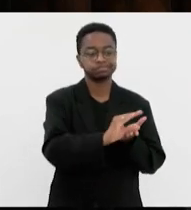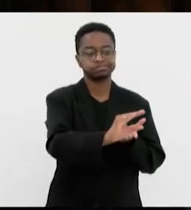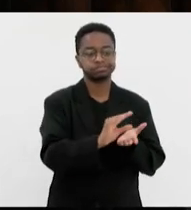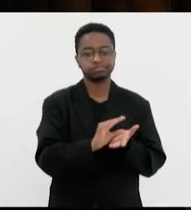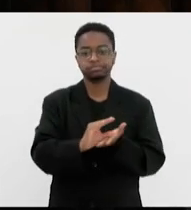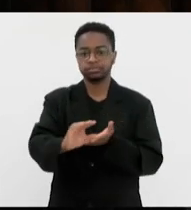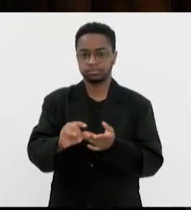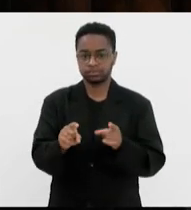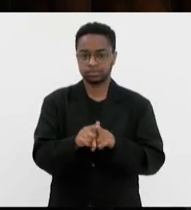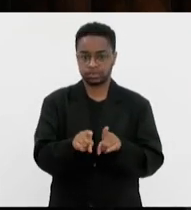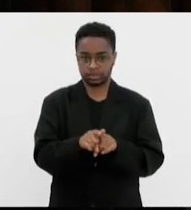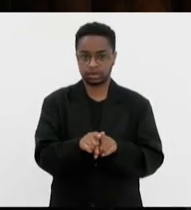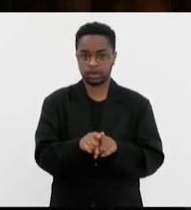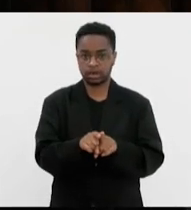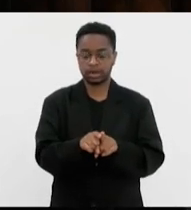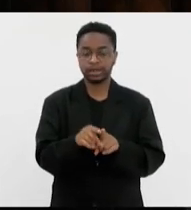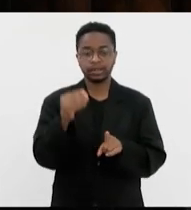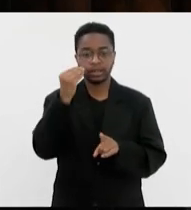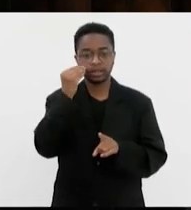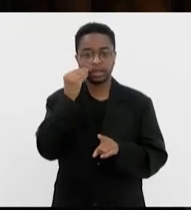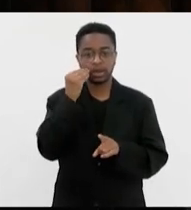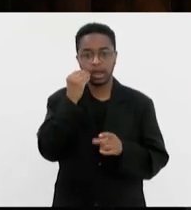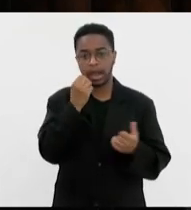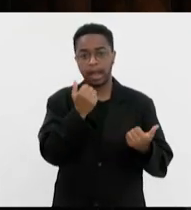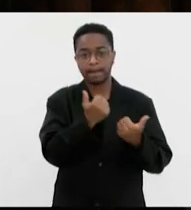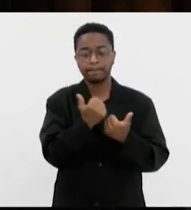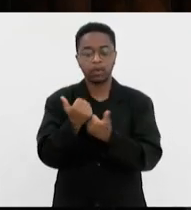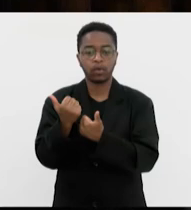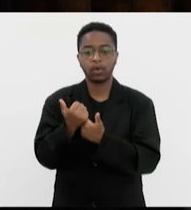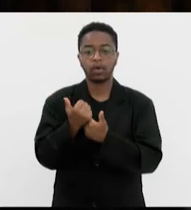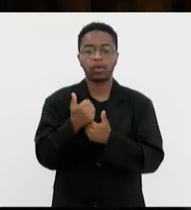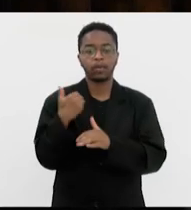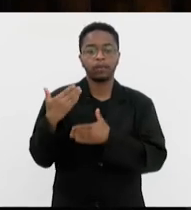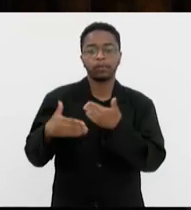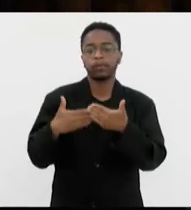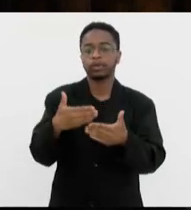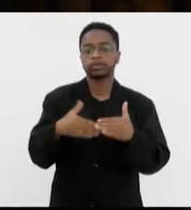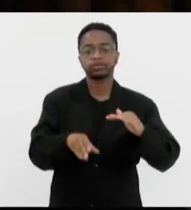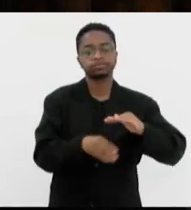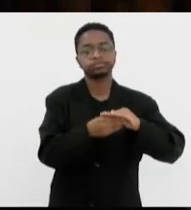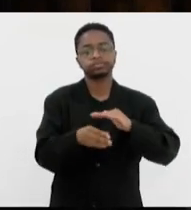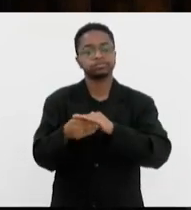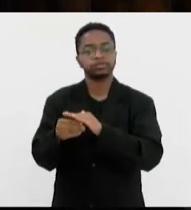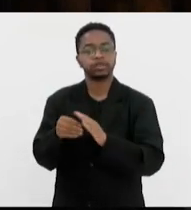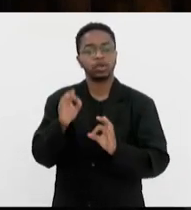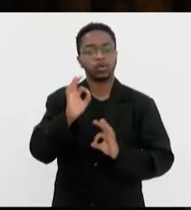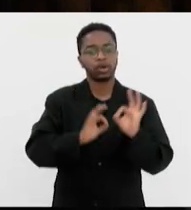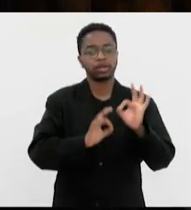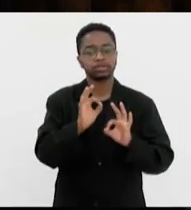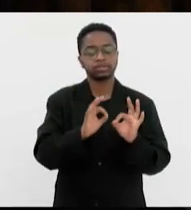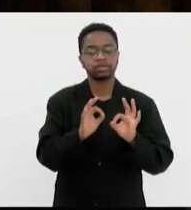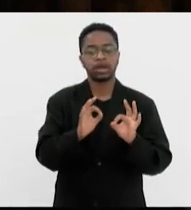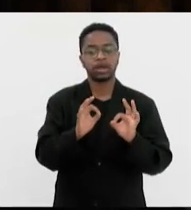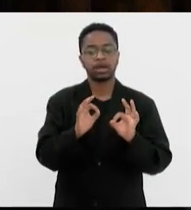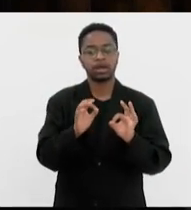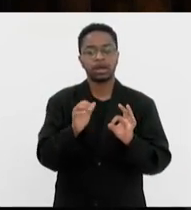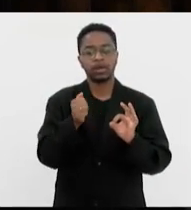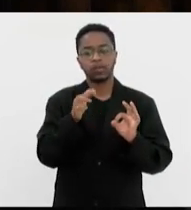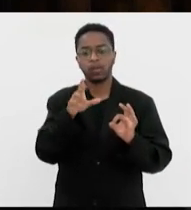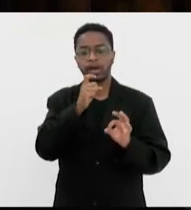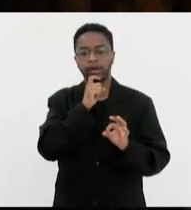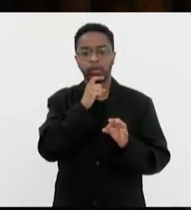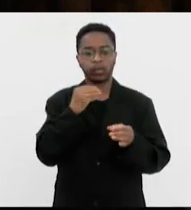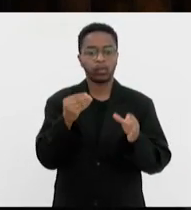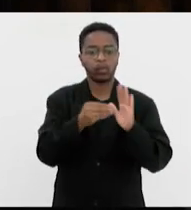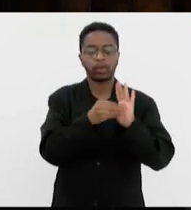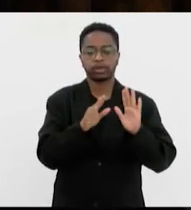inclusive, a fortalecer o processo de climatização das escolas. Só que é pouco. Isso tem que fazer parte do planejamento da